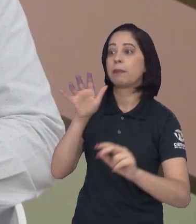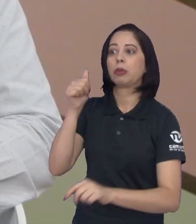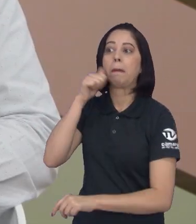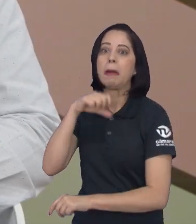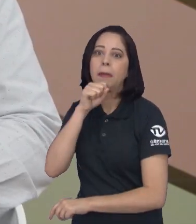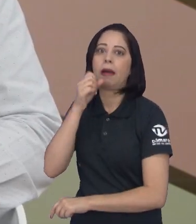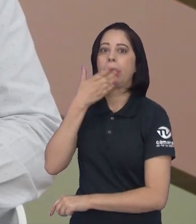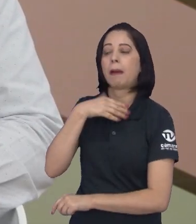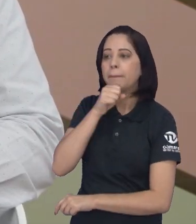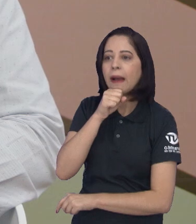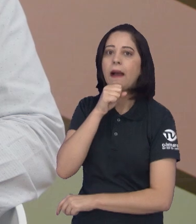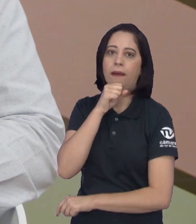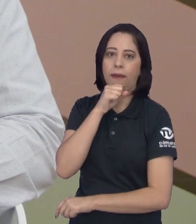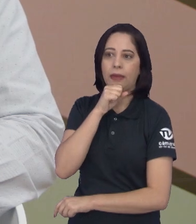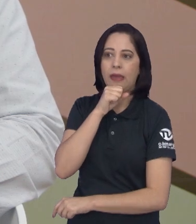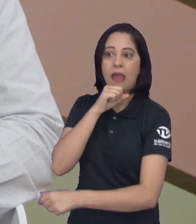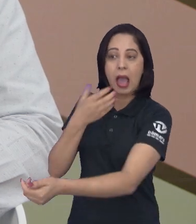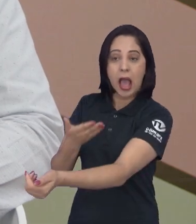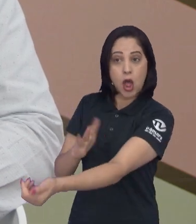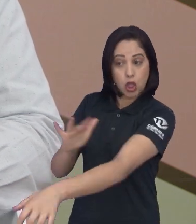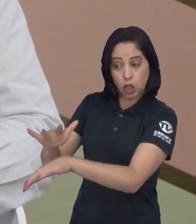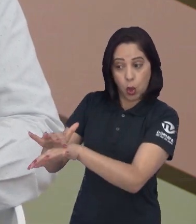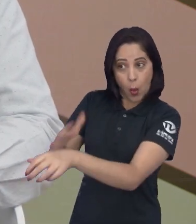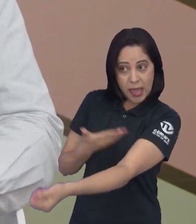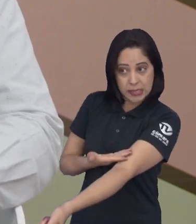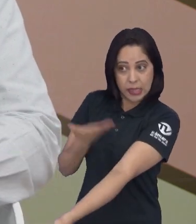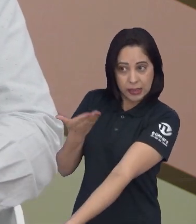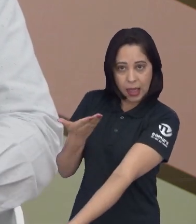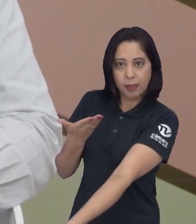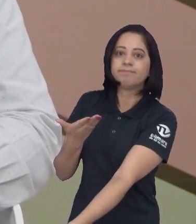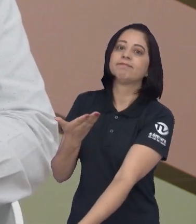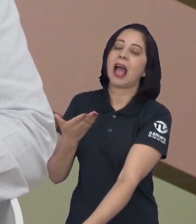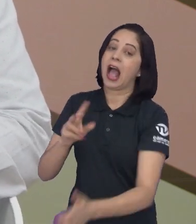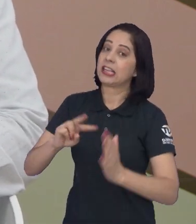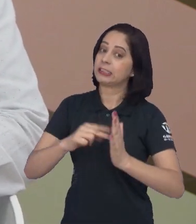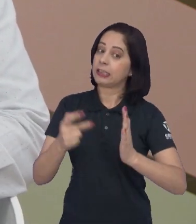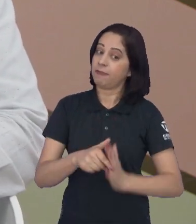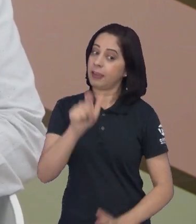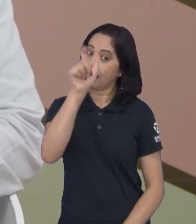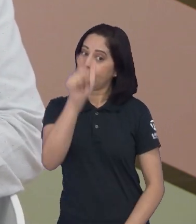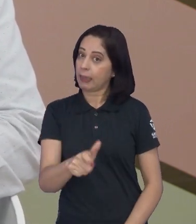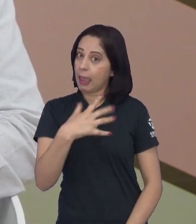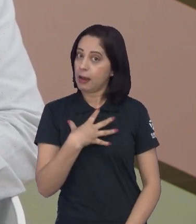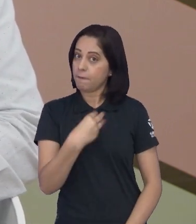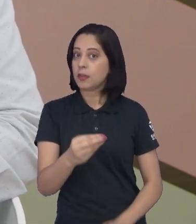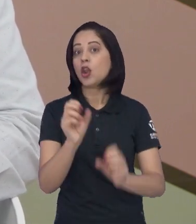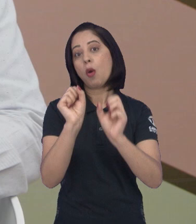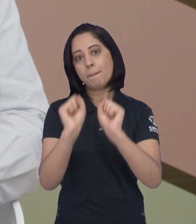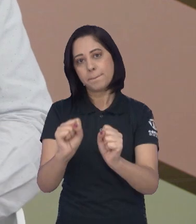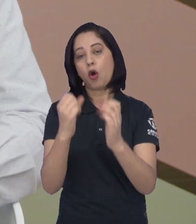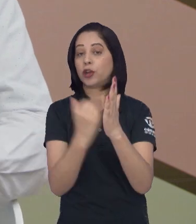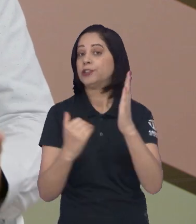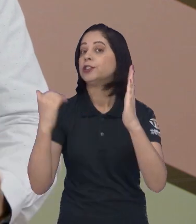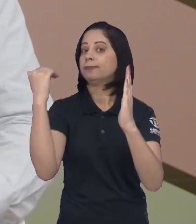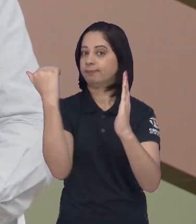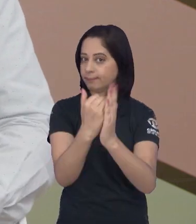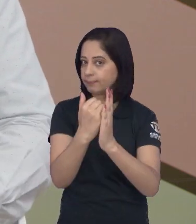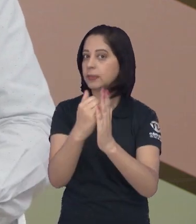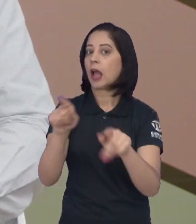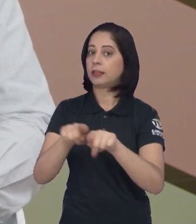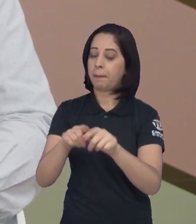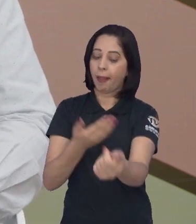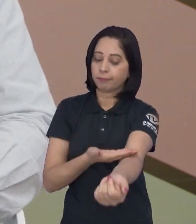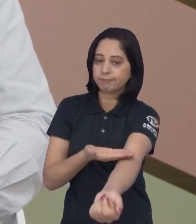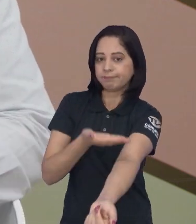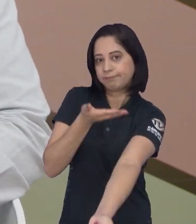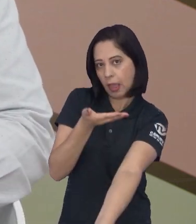probabilidade maior de desenvolver isso principalmente se reunir essa predisposição com outros fatores